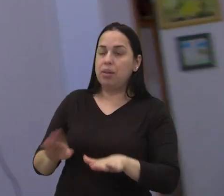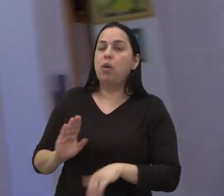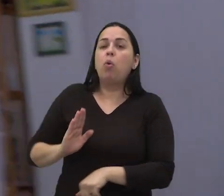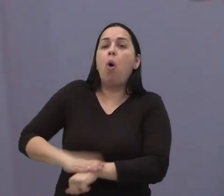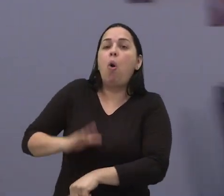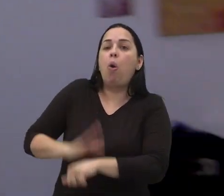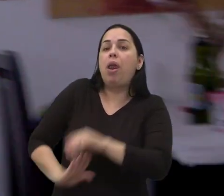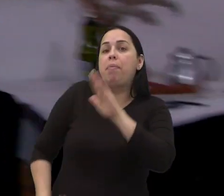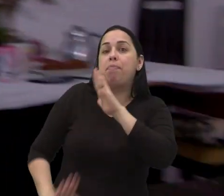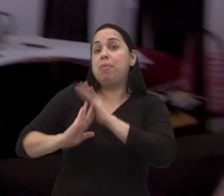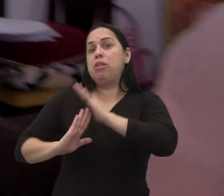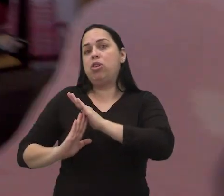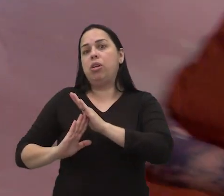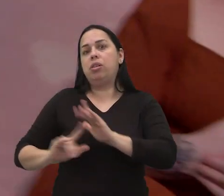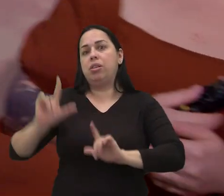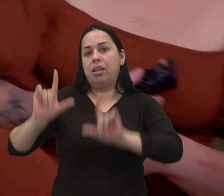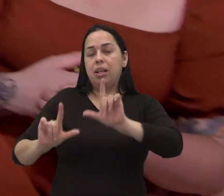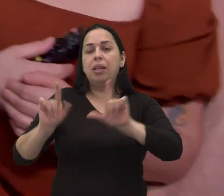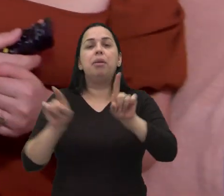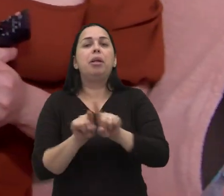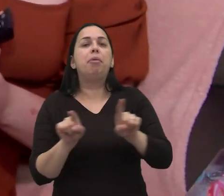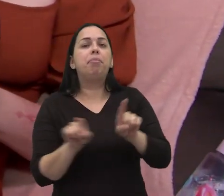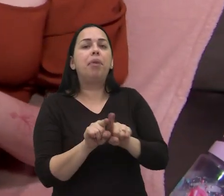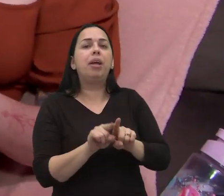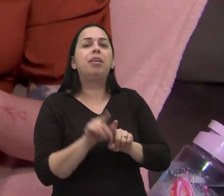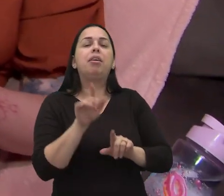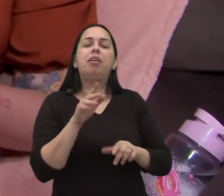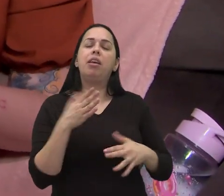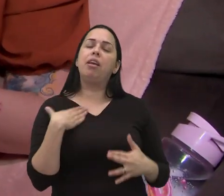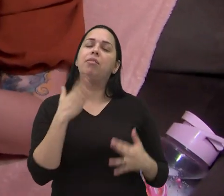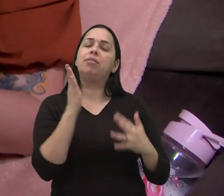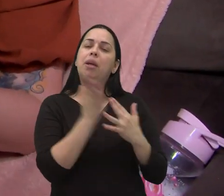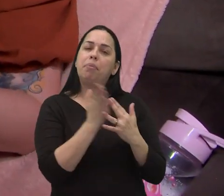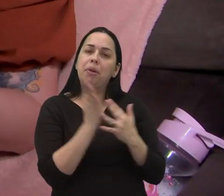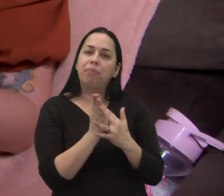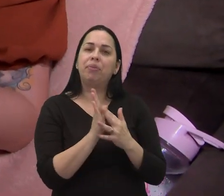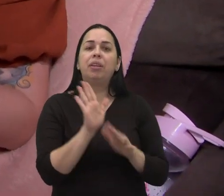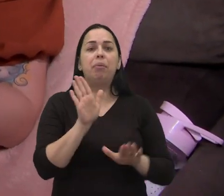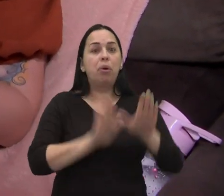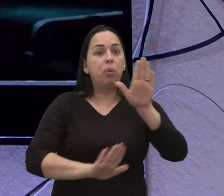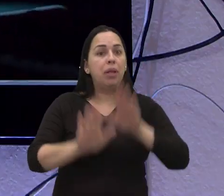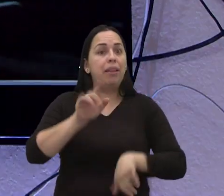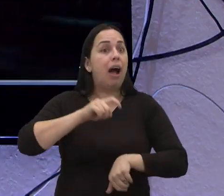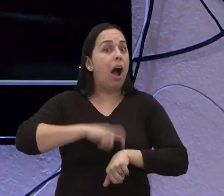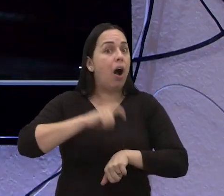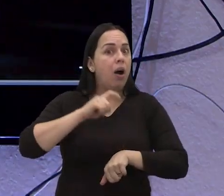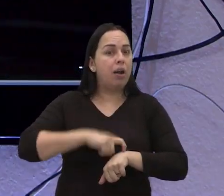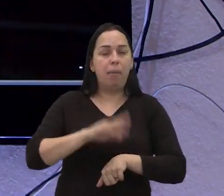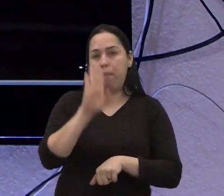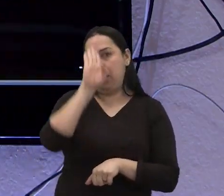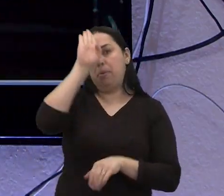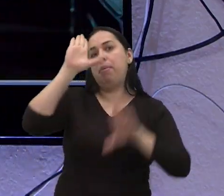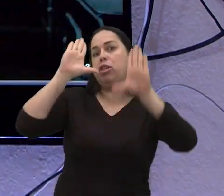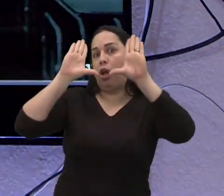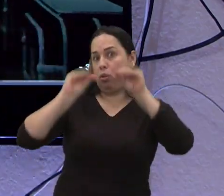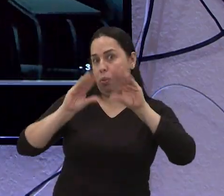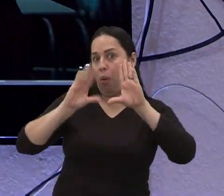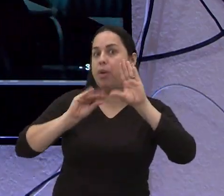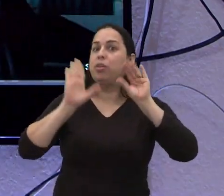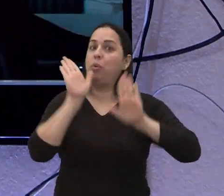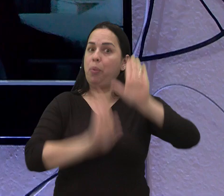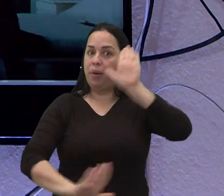como limitar o tempo de tela, fazer pausas regulares e ter cuidado com o horário de assistir, principalmente durante a